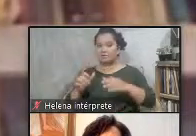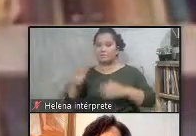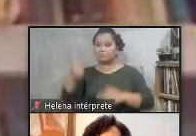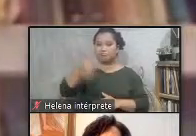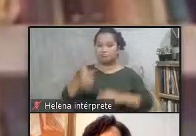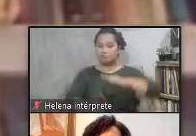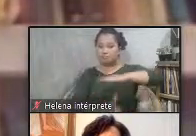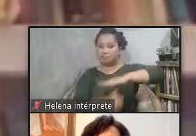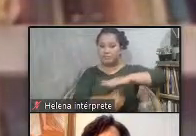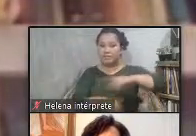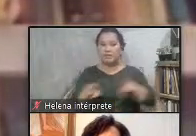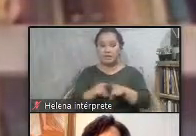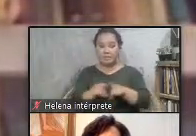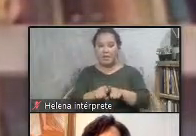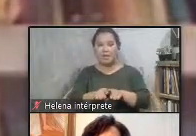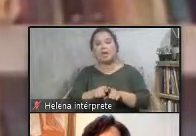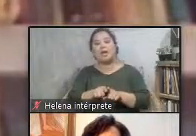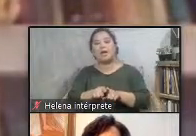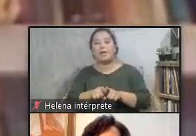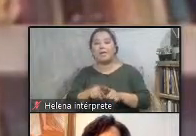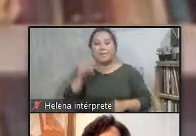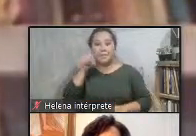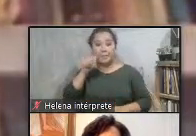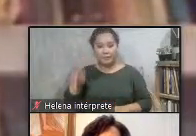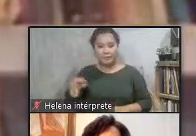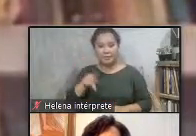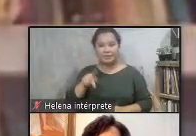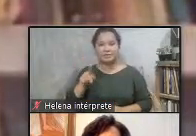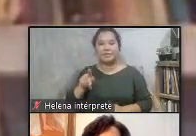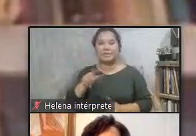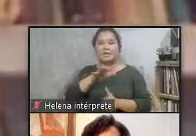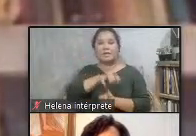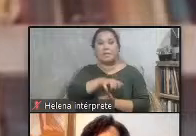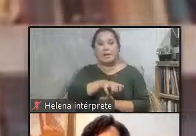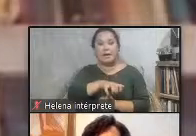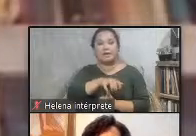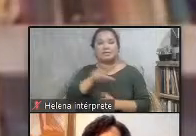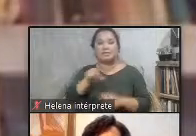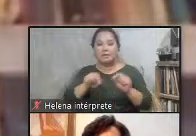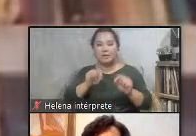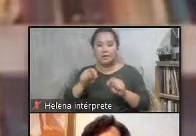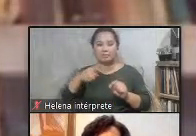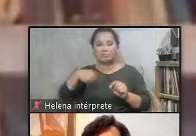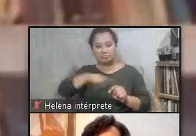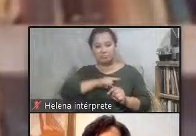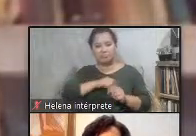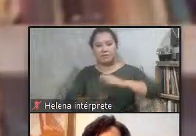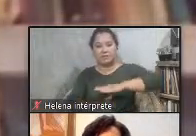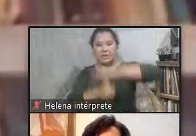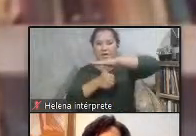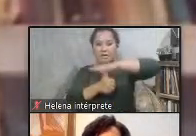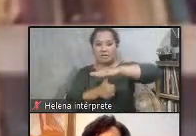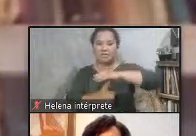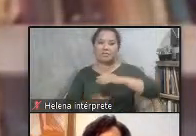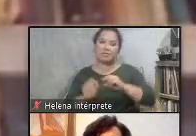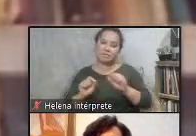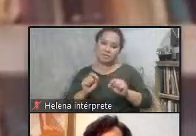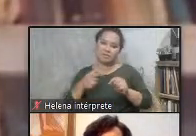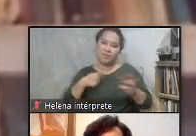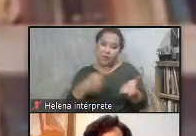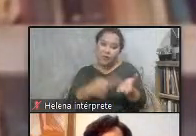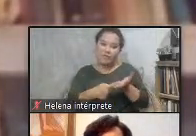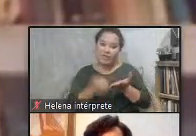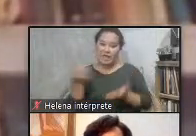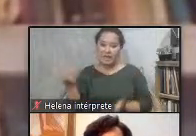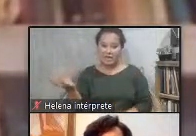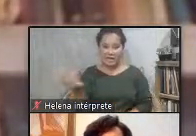vou convidar um por um agora para fazer um breve pronunciamento de saudação aos presentes e aos ouvintes. Então, convidamos para